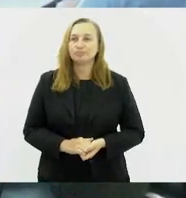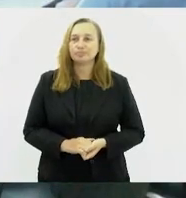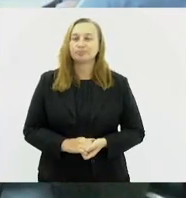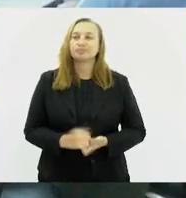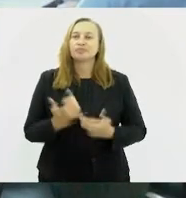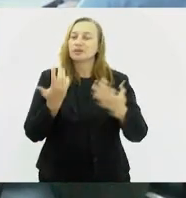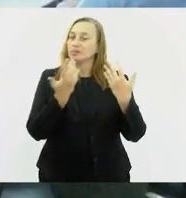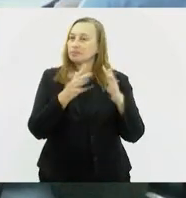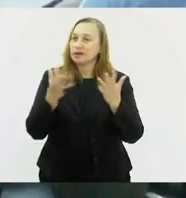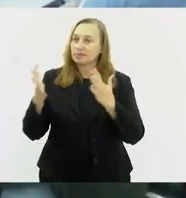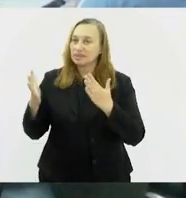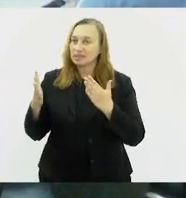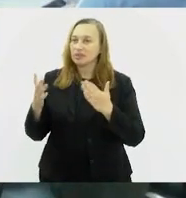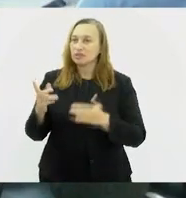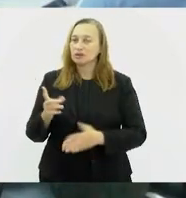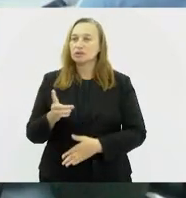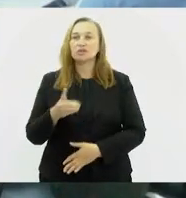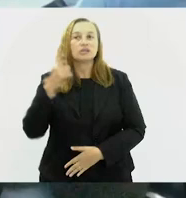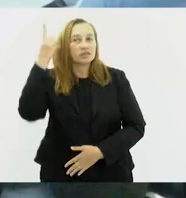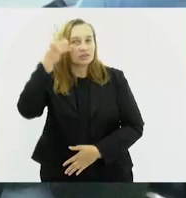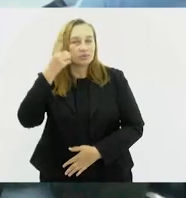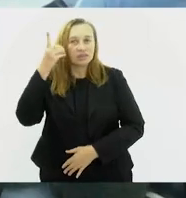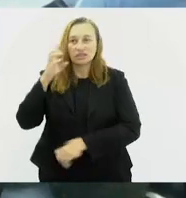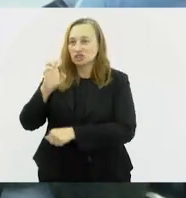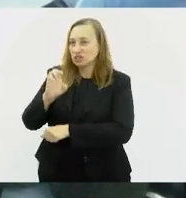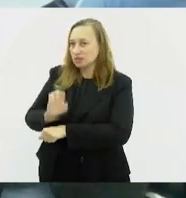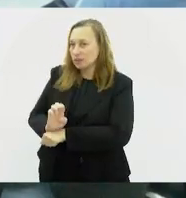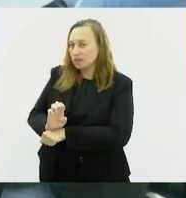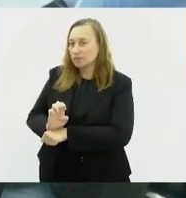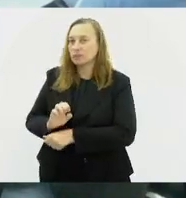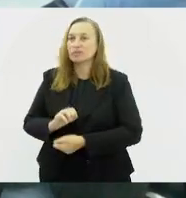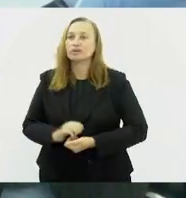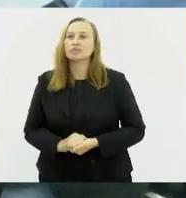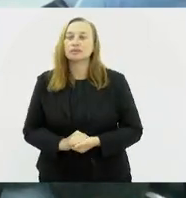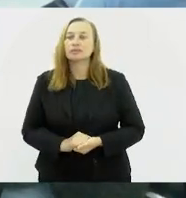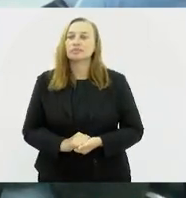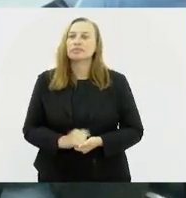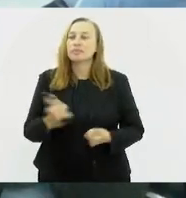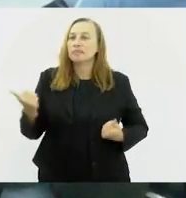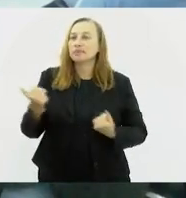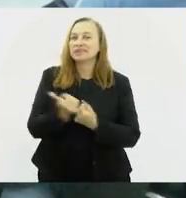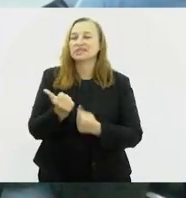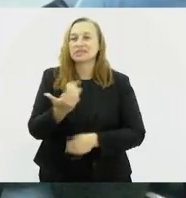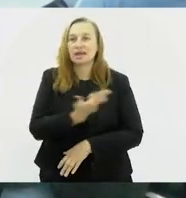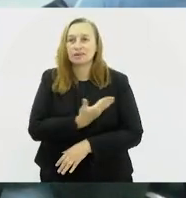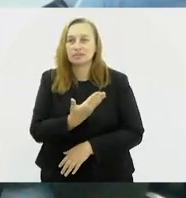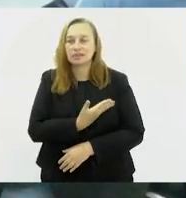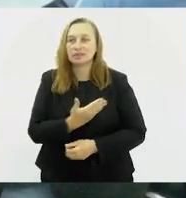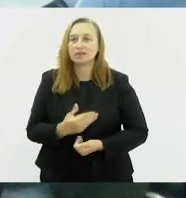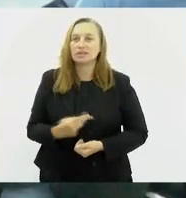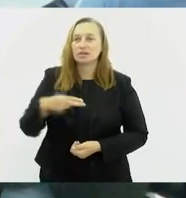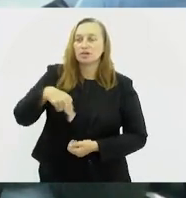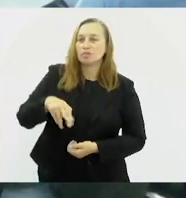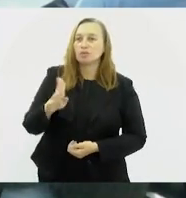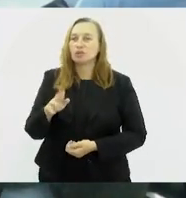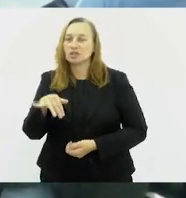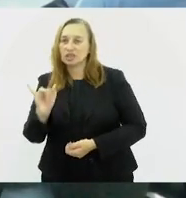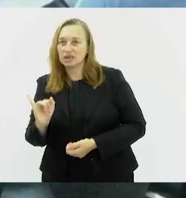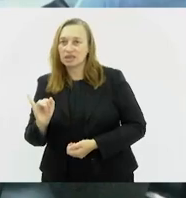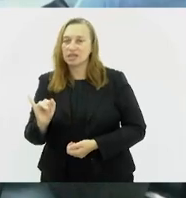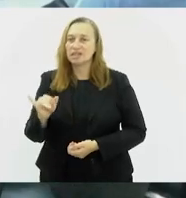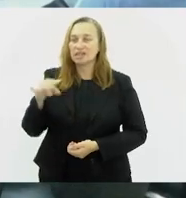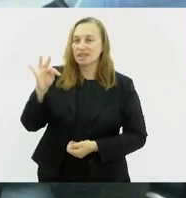Cumprimento nosso deputado estadual, meu parceiro, amigo, Muni Francisco, Muni Neto,